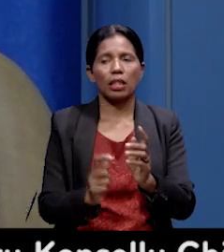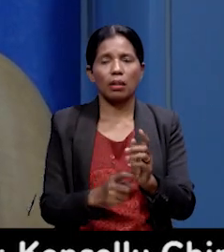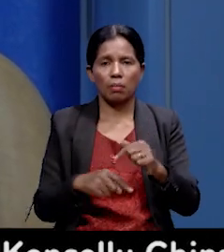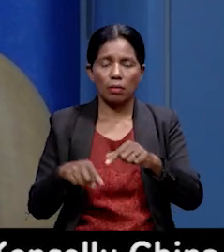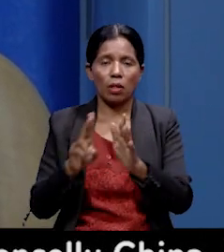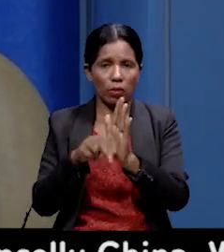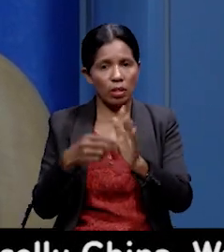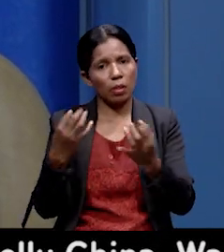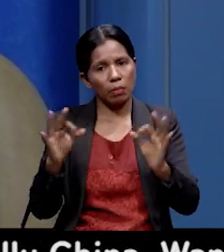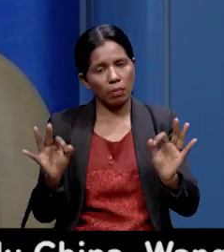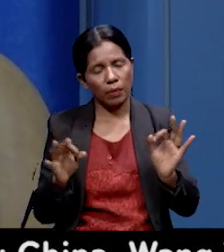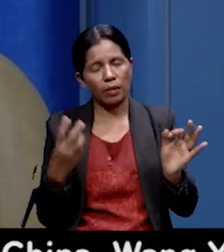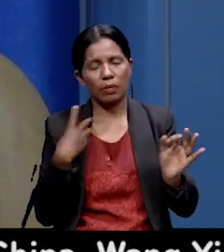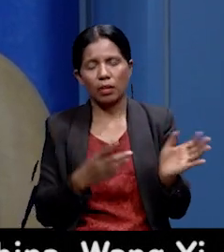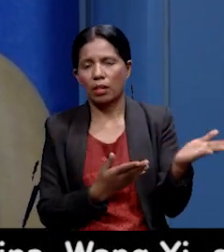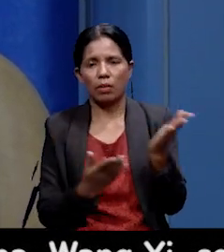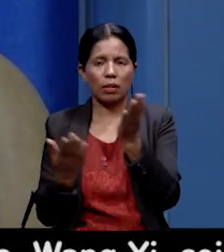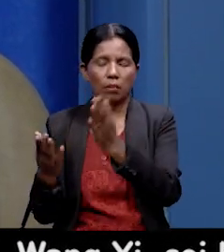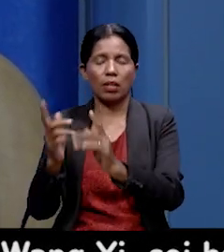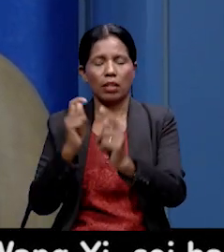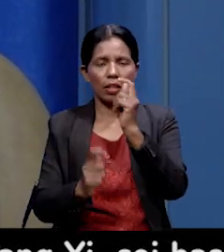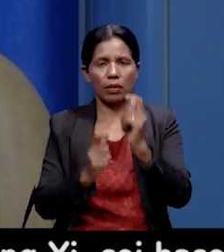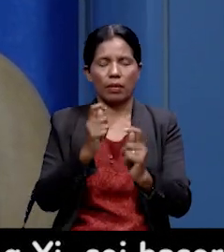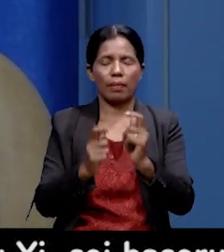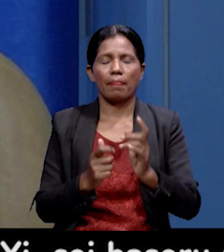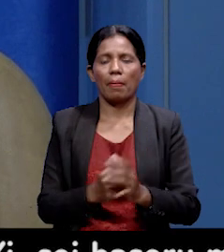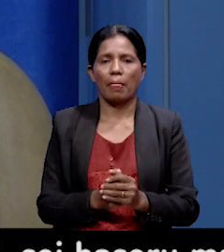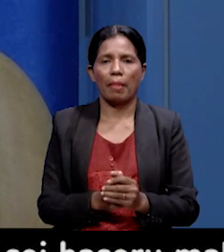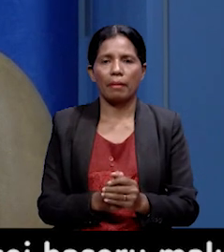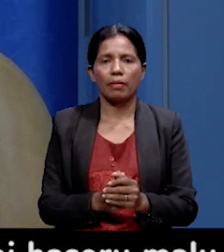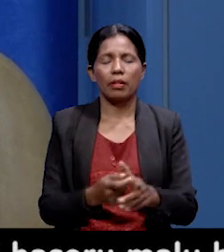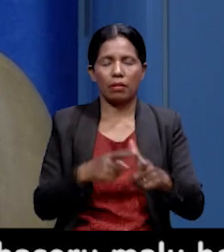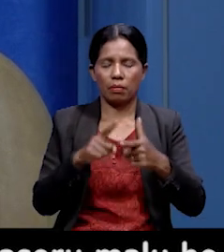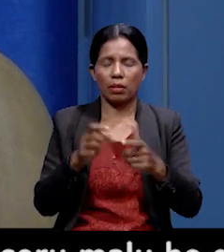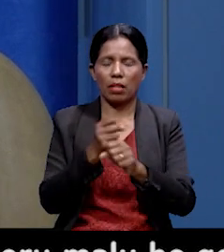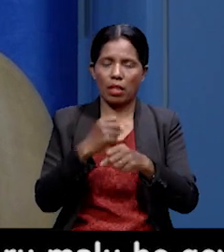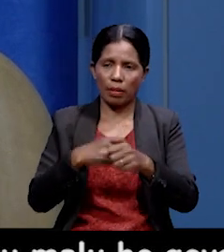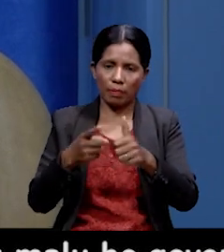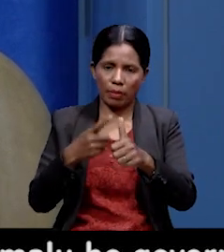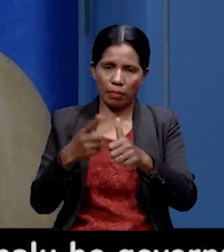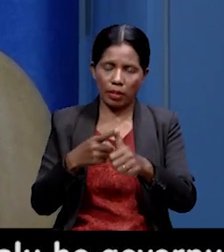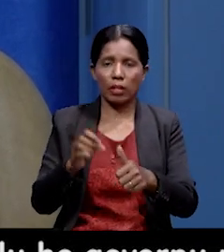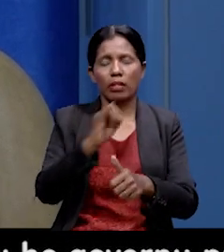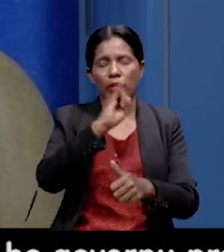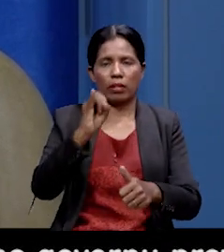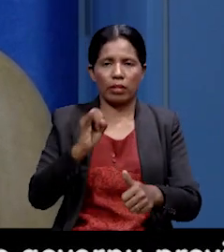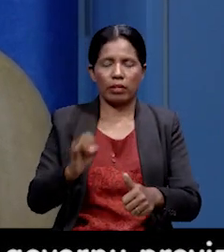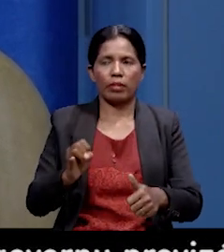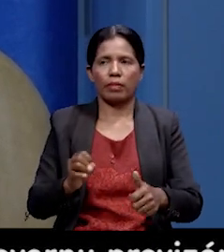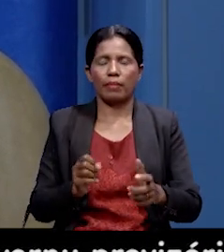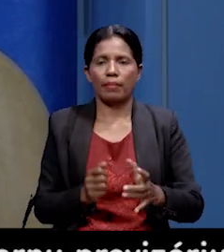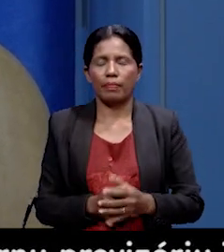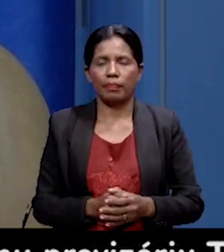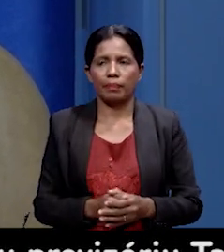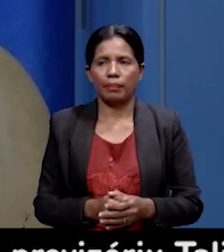na beu hita halo o objeto a prejudicia na beia. Ao mesmo tempo halo primeiro interruptor judicial ba arguido